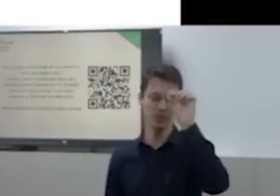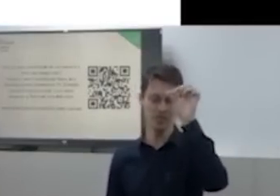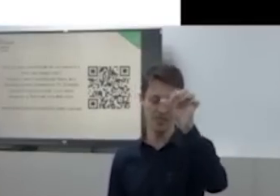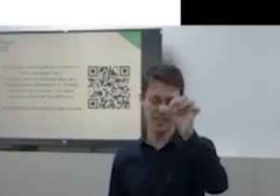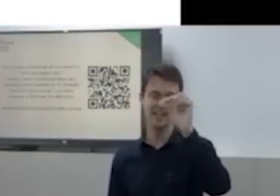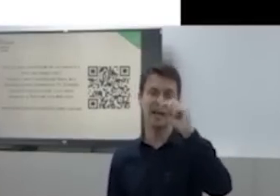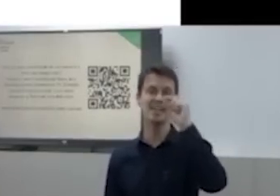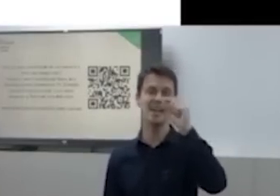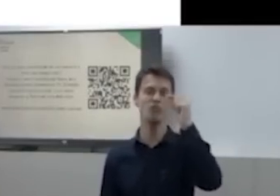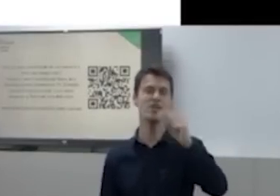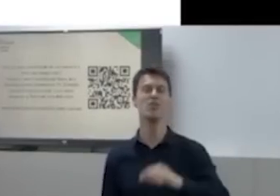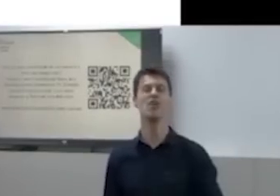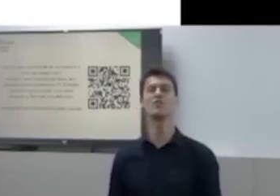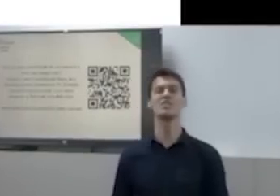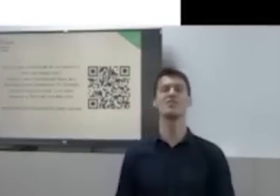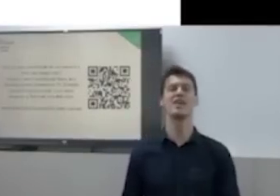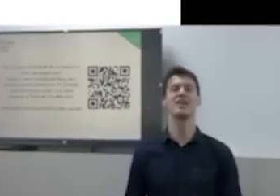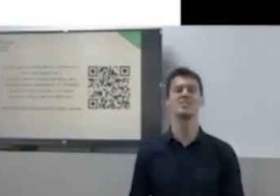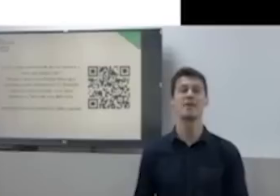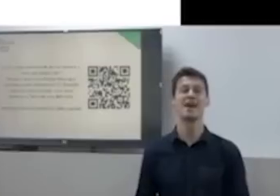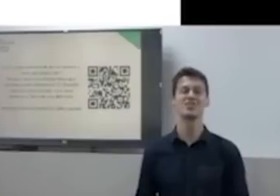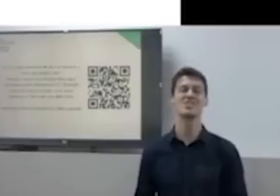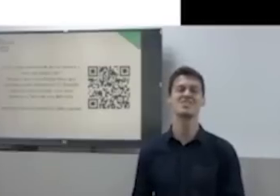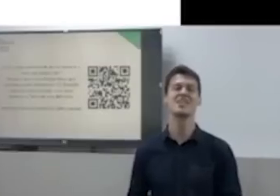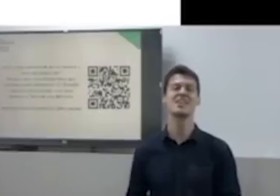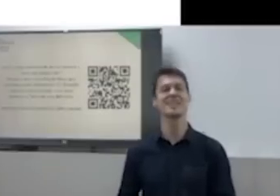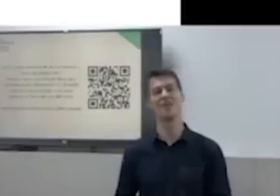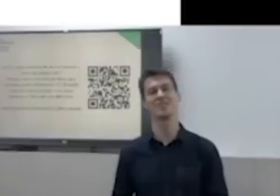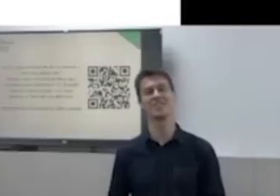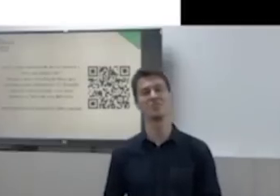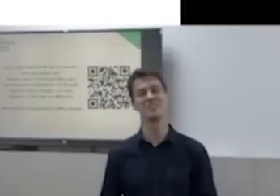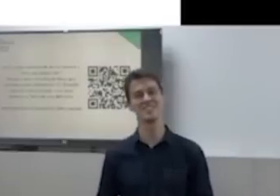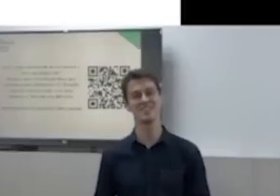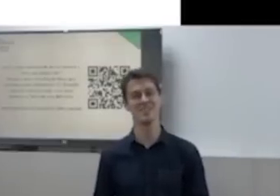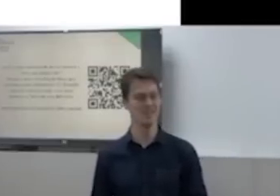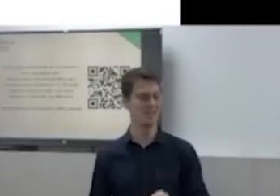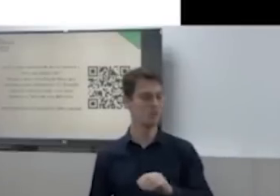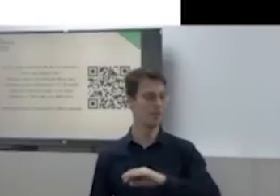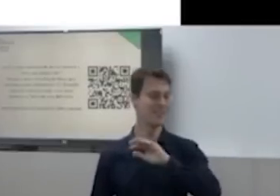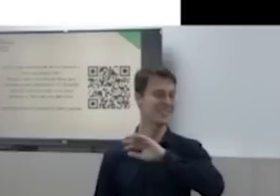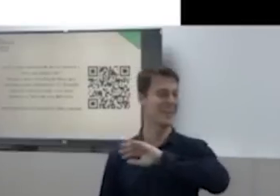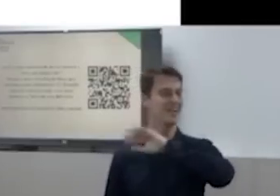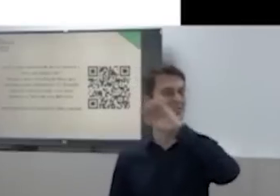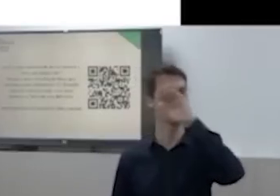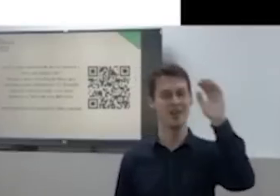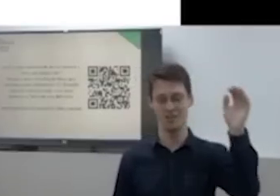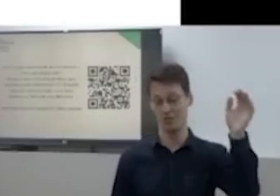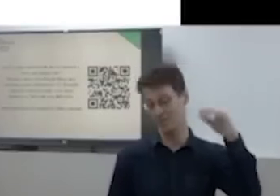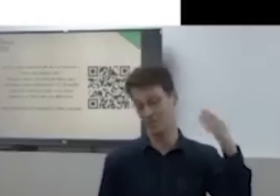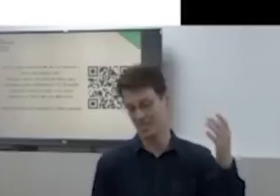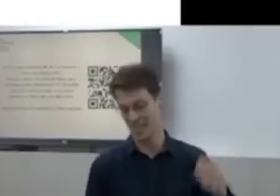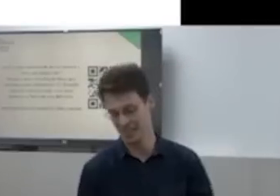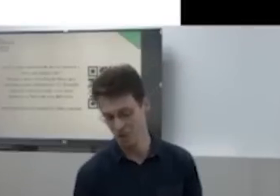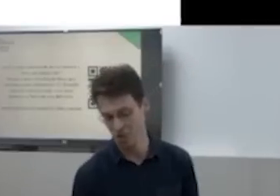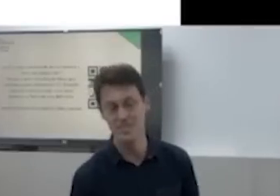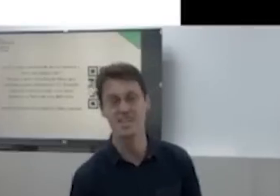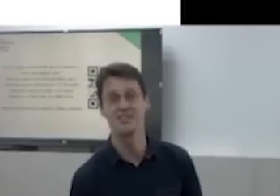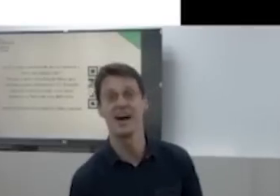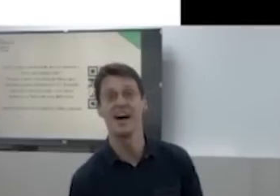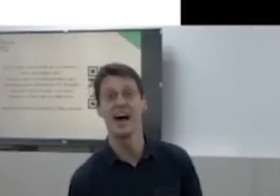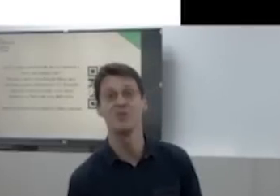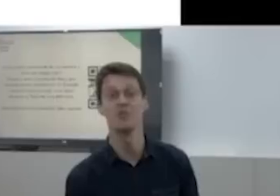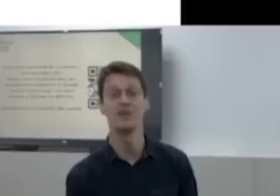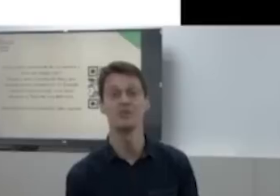um vídeo que você vai clicar e ao vivo você vê as imagens em alta definição do planeta Terra e você